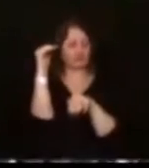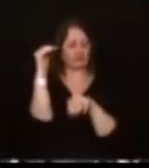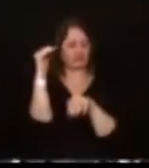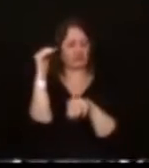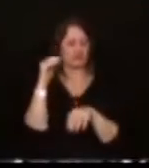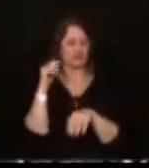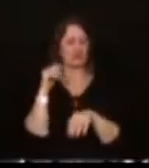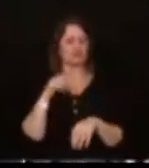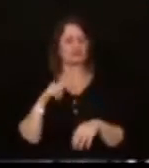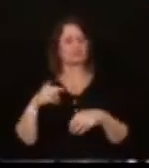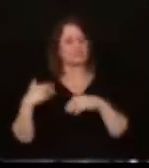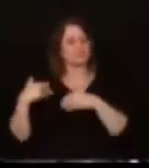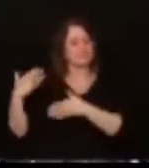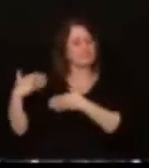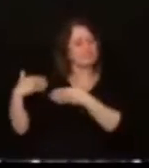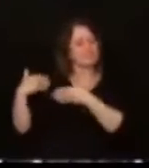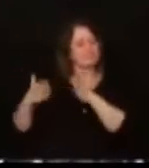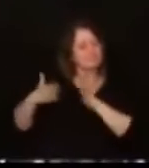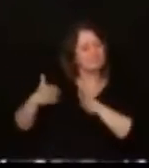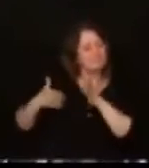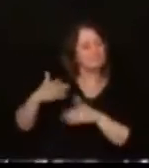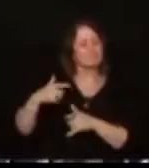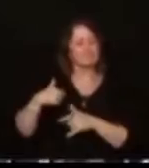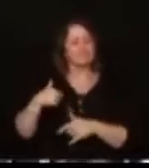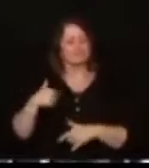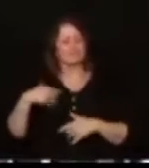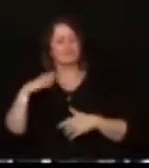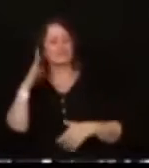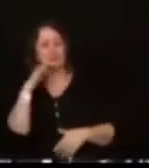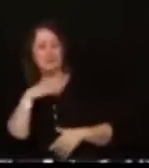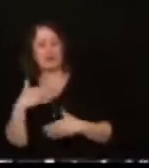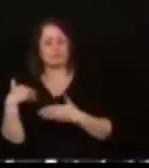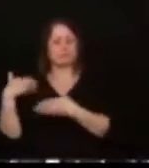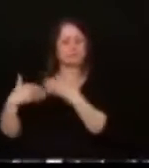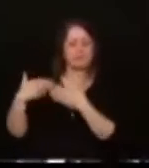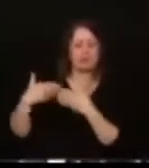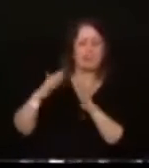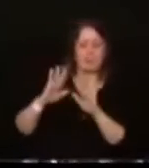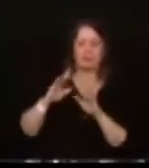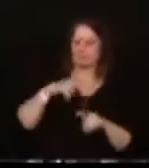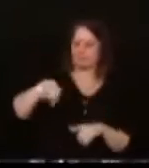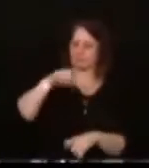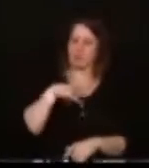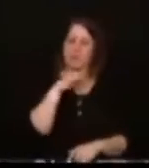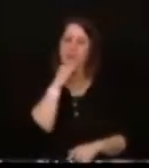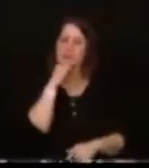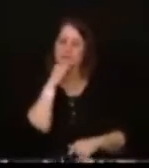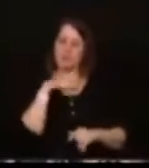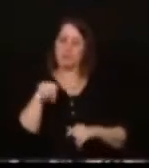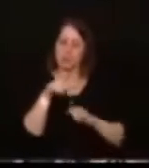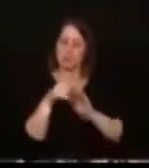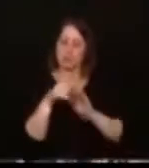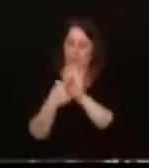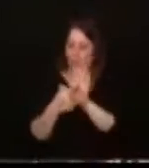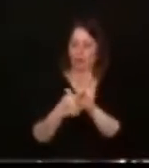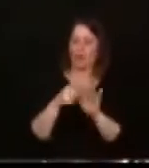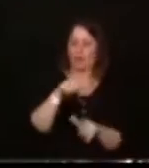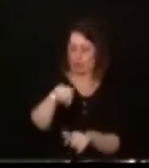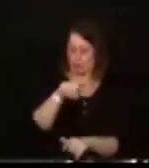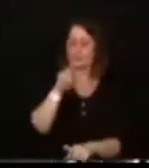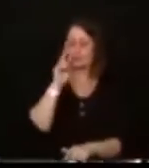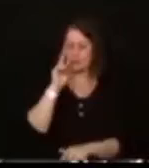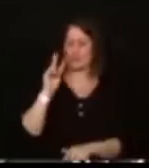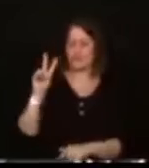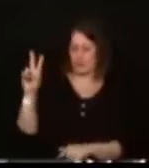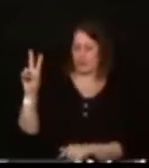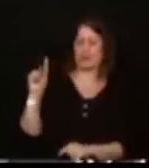Os maus momentos que passamos, fique de exemplo para todos. Vocês viram